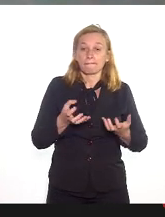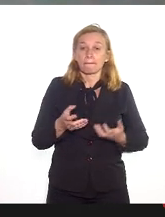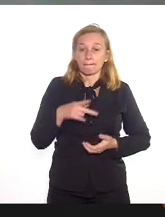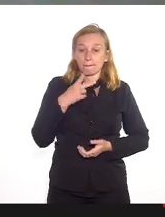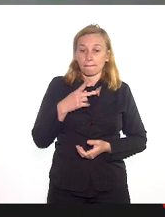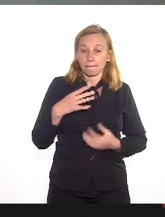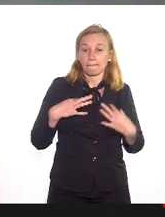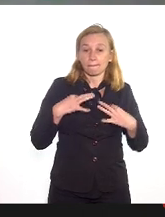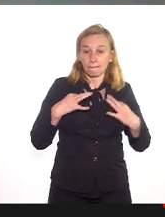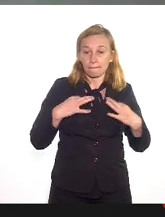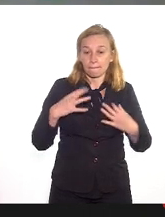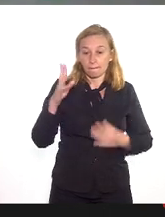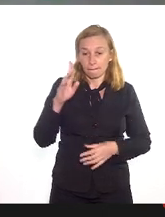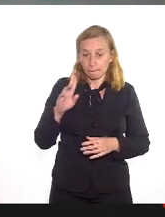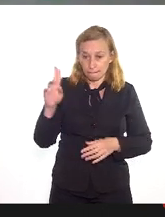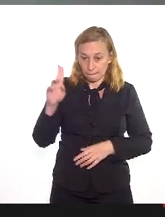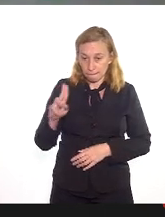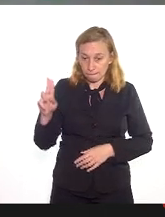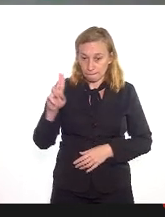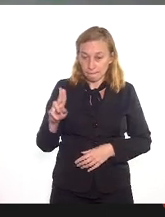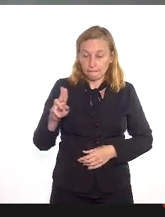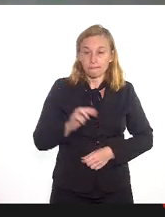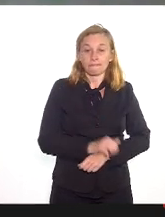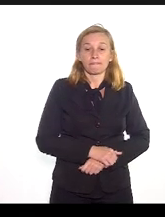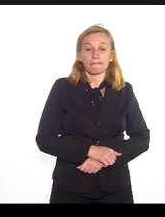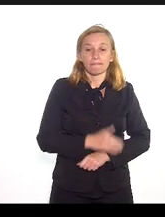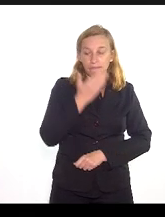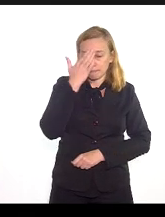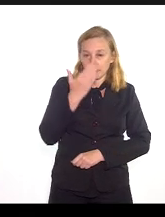a universidade à disposição disso. Tá? Obrigado.